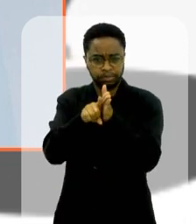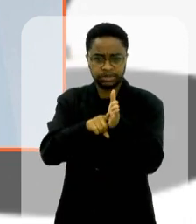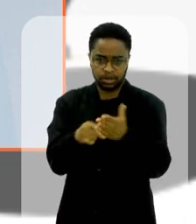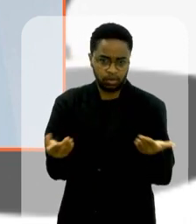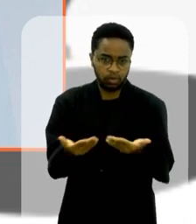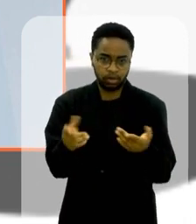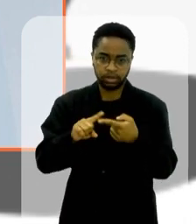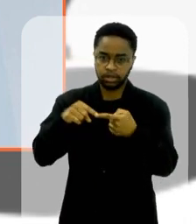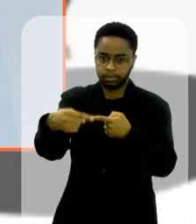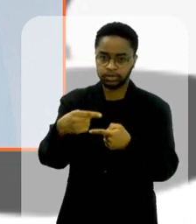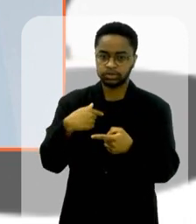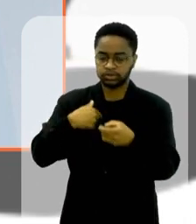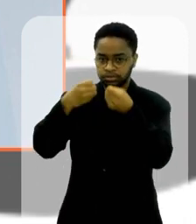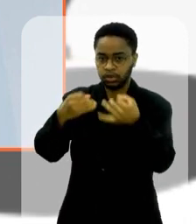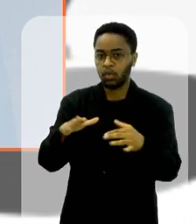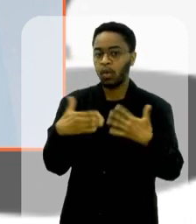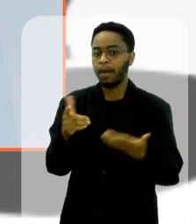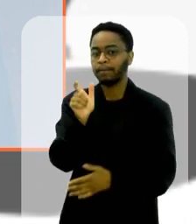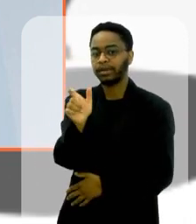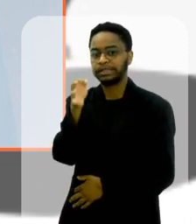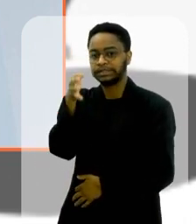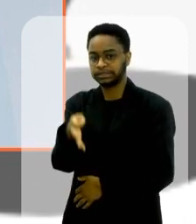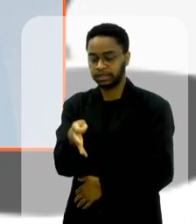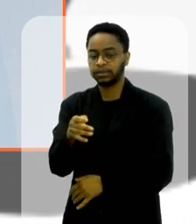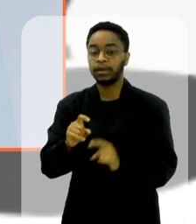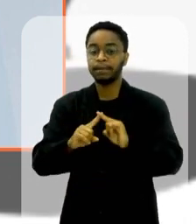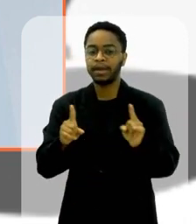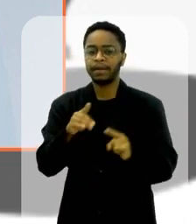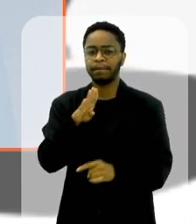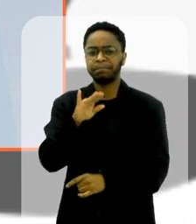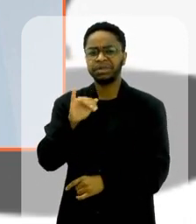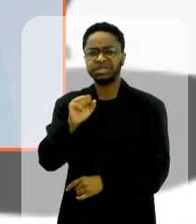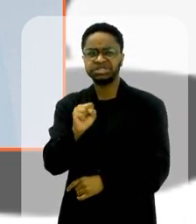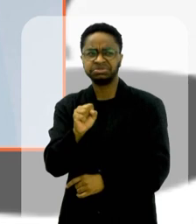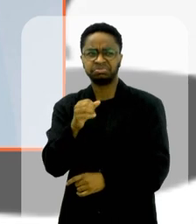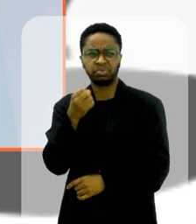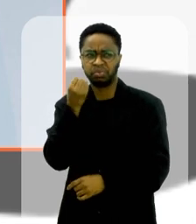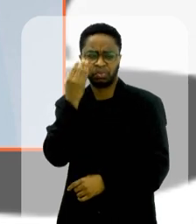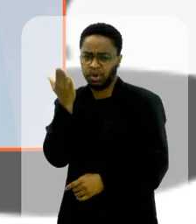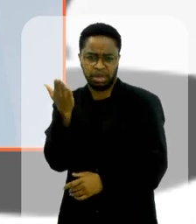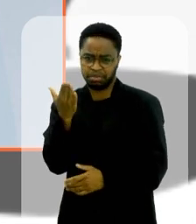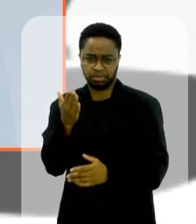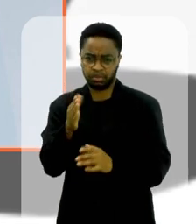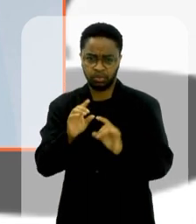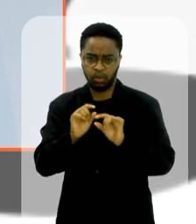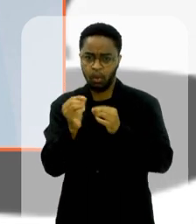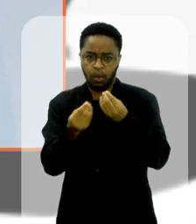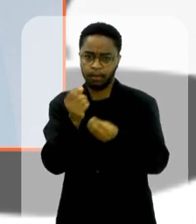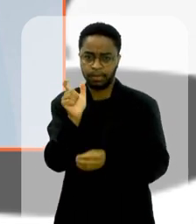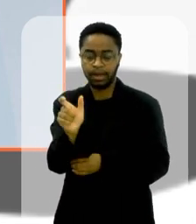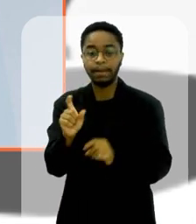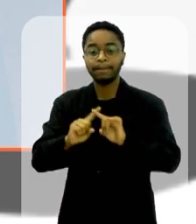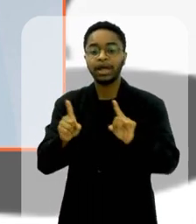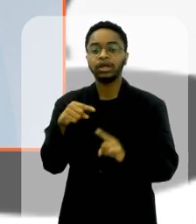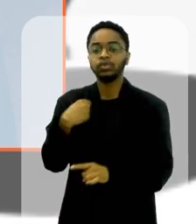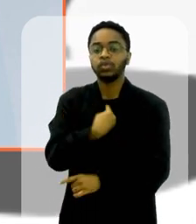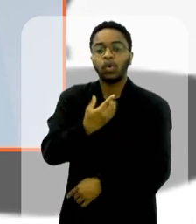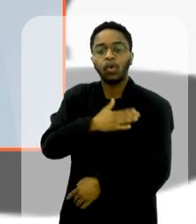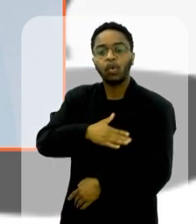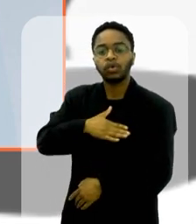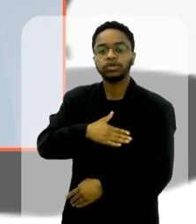eu vou pesquisar enquanto você fala e vou trazer a palavra certinha, mas é bisblio alguma coisa, que é o ato de